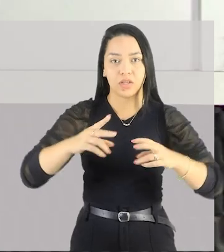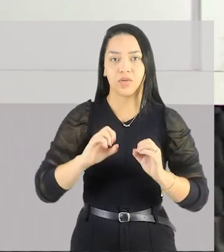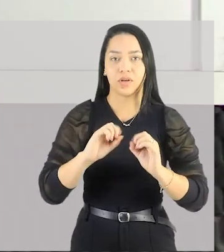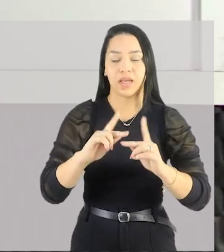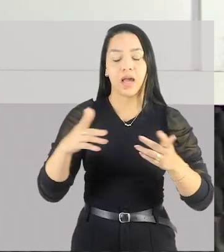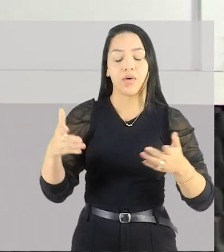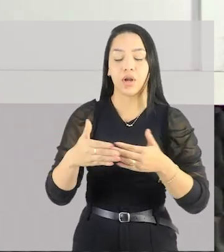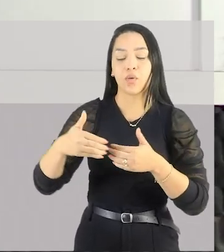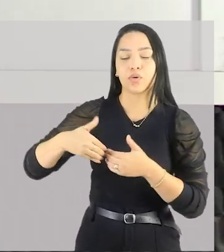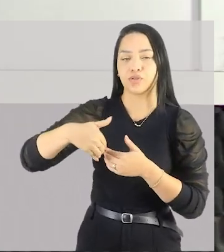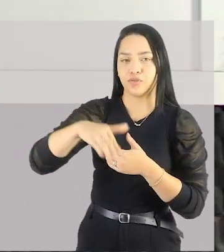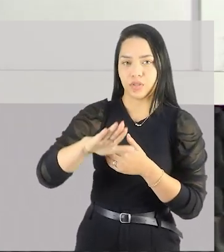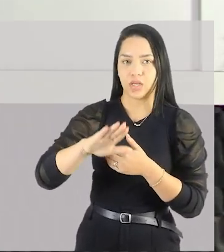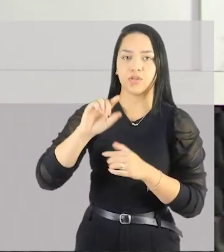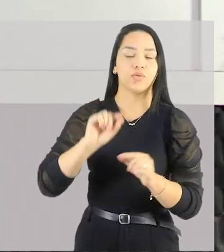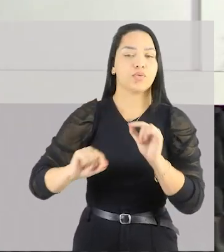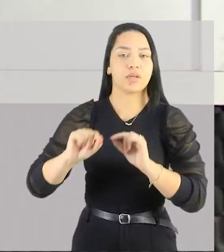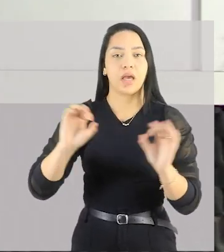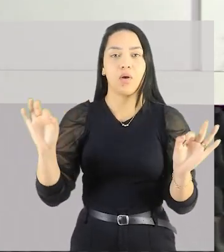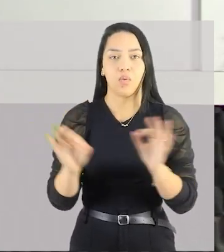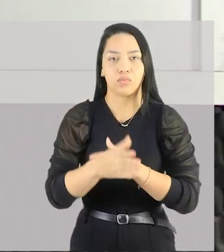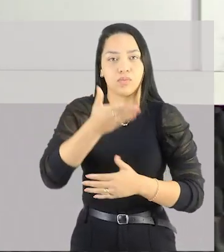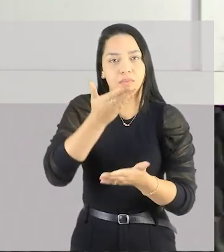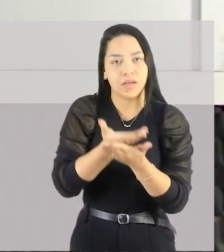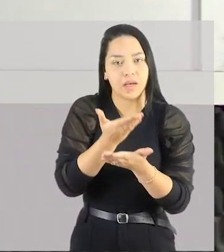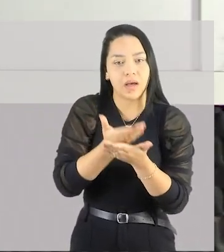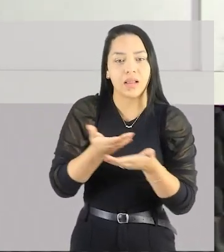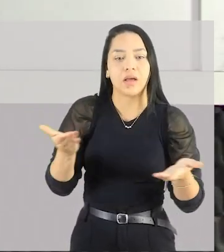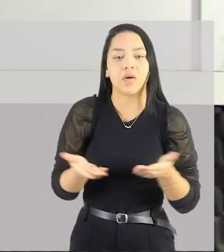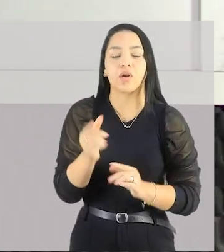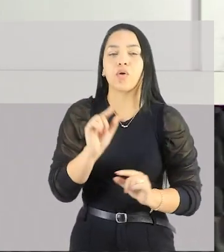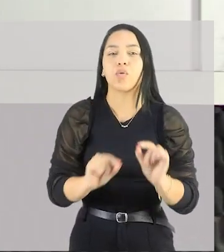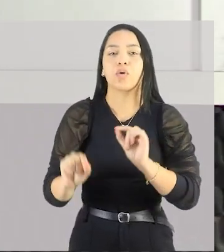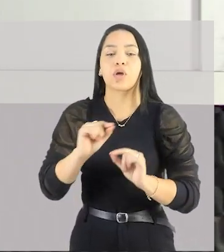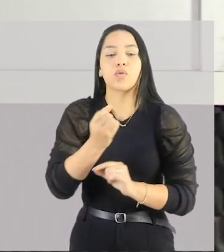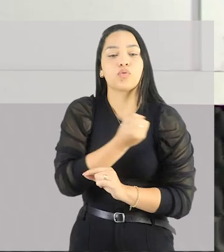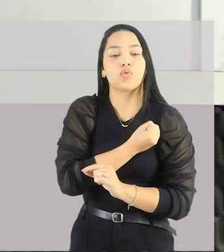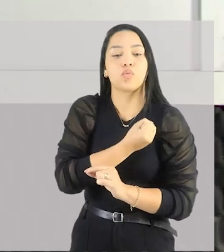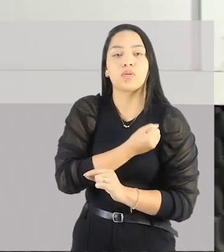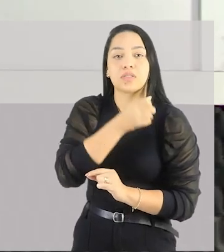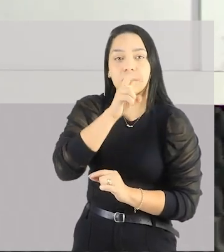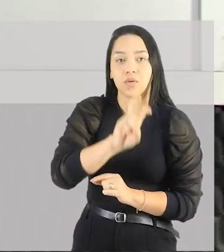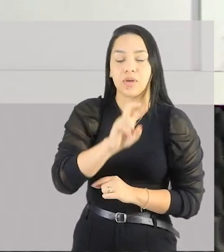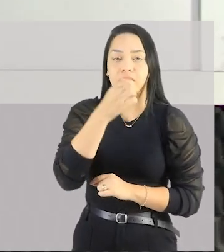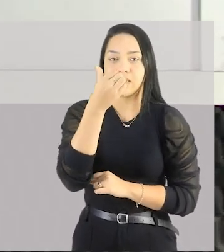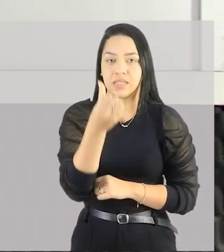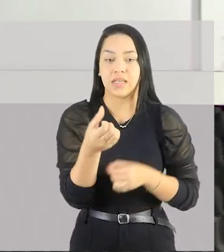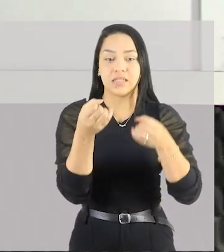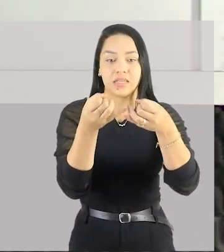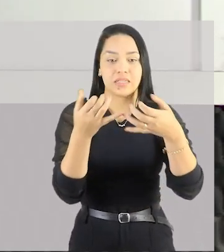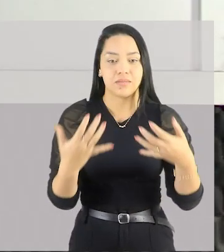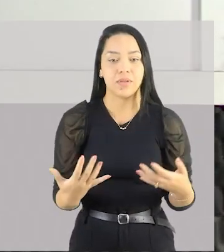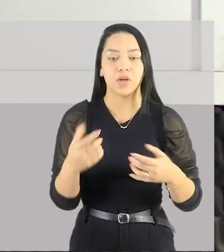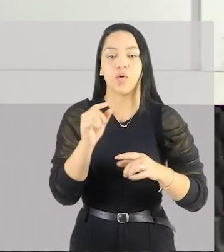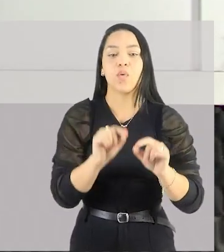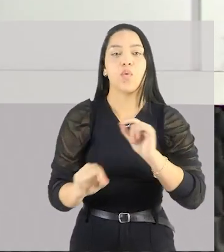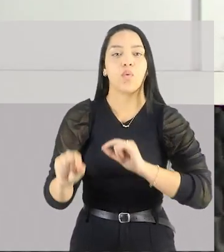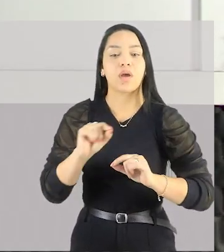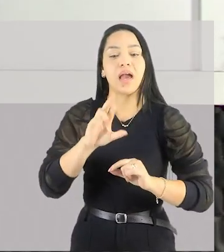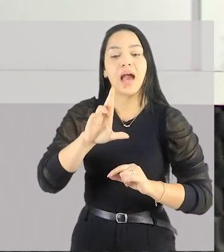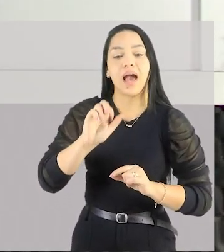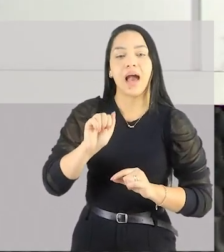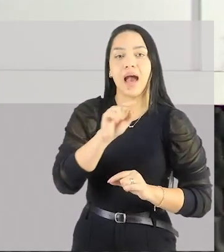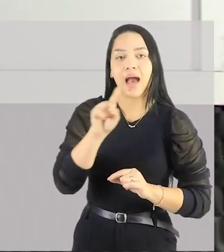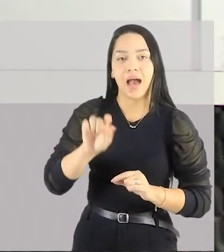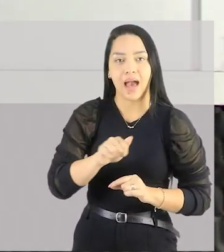Dando continuidade, tá? À última aula, vamos ver a questão de número 56, que fala sobre o quê? Sobre